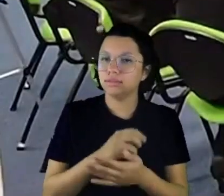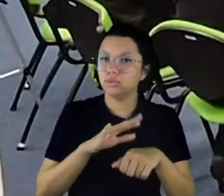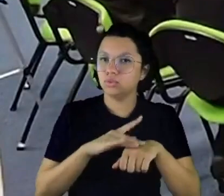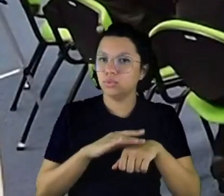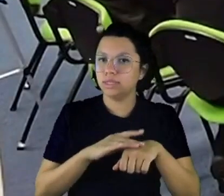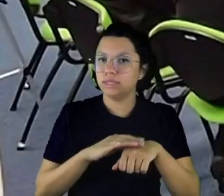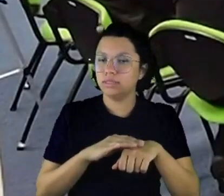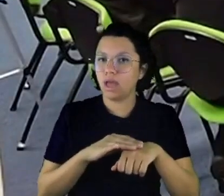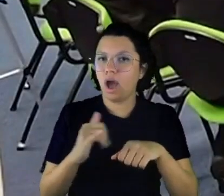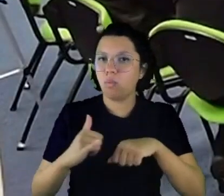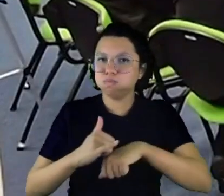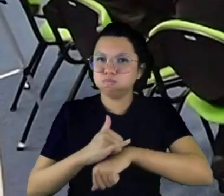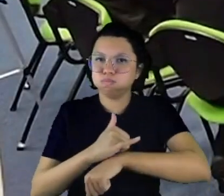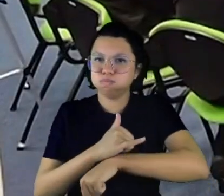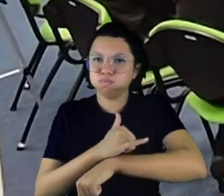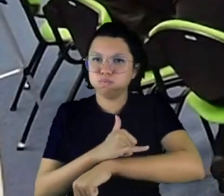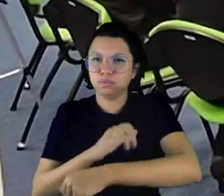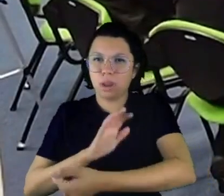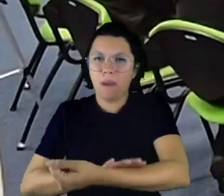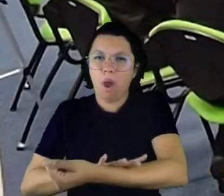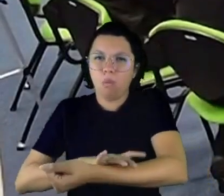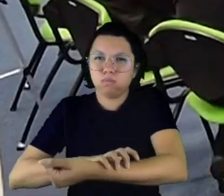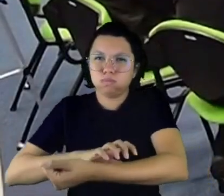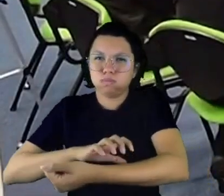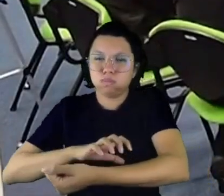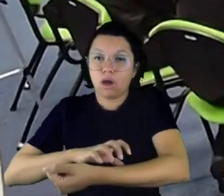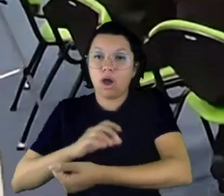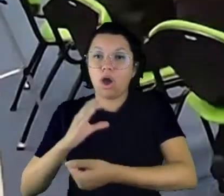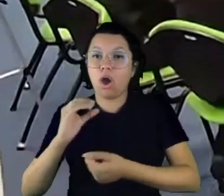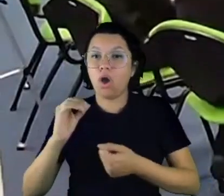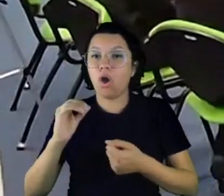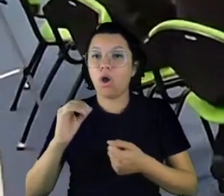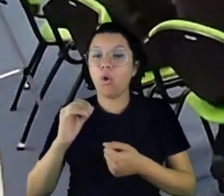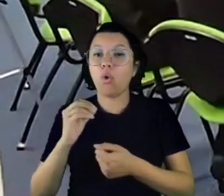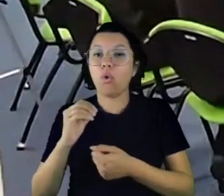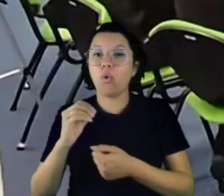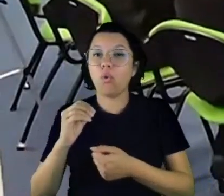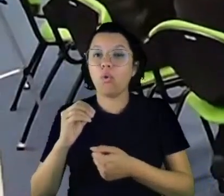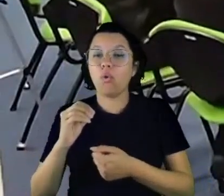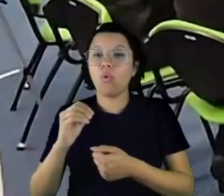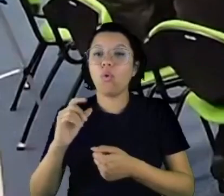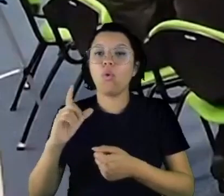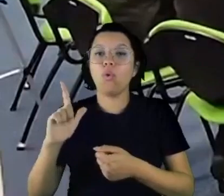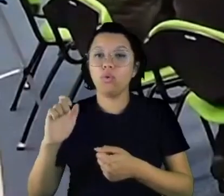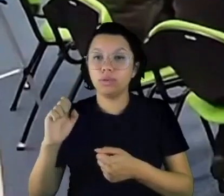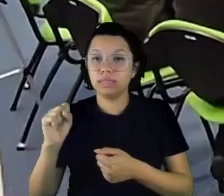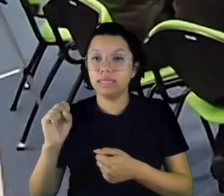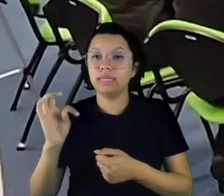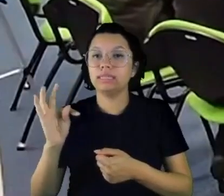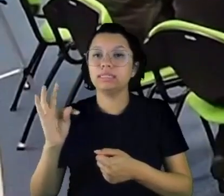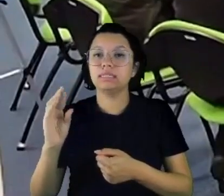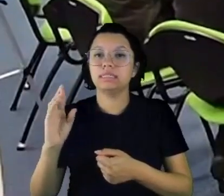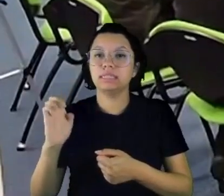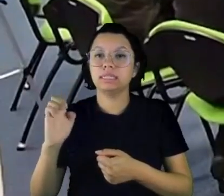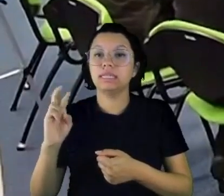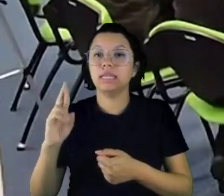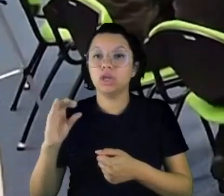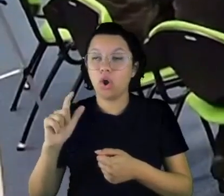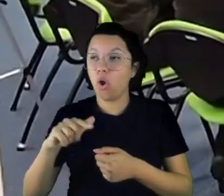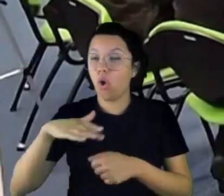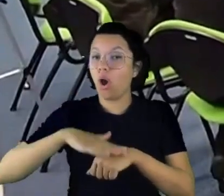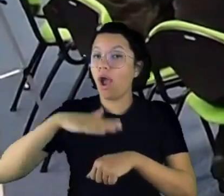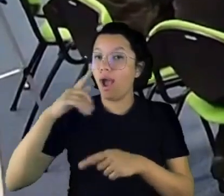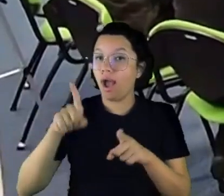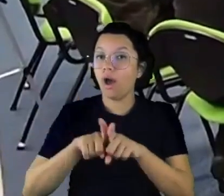obesidade, hipertensão, colesterol alto. O controle dessas doenças de base, ele é fundamental na prevenção